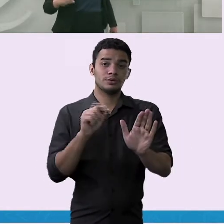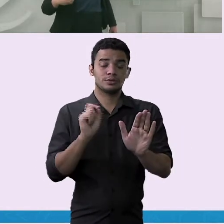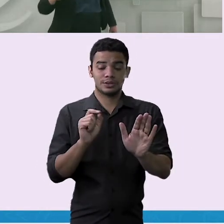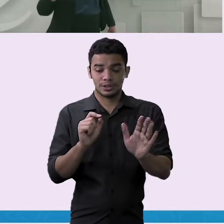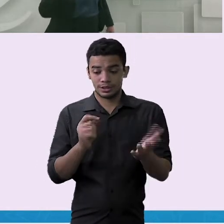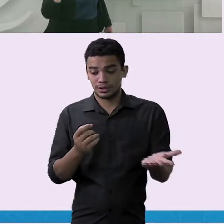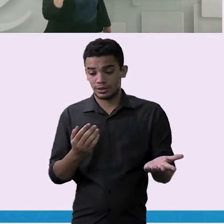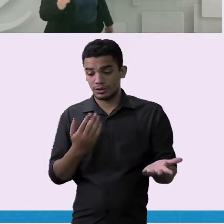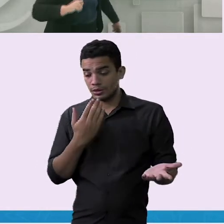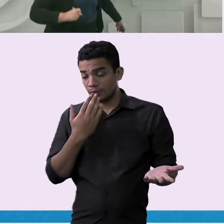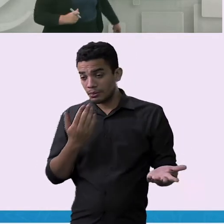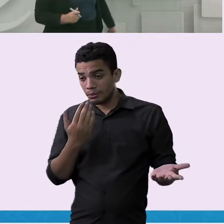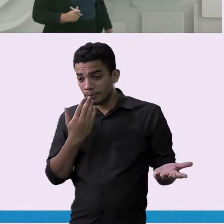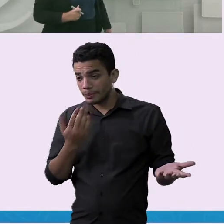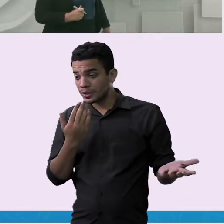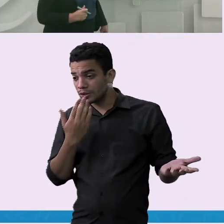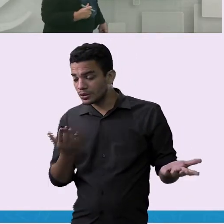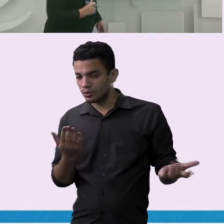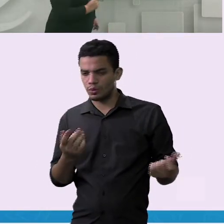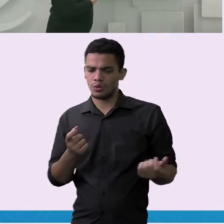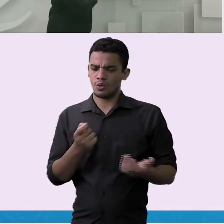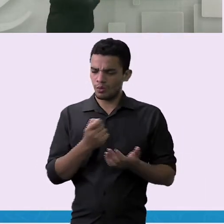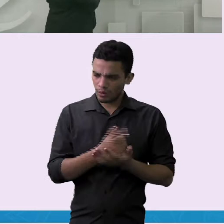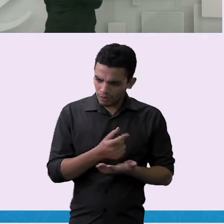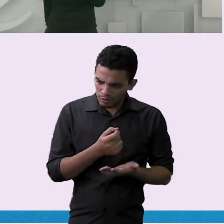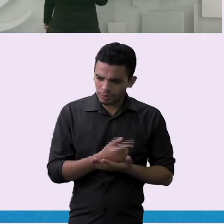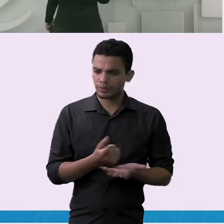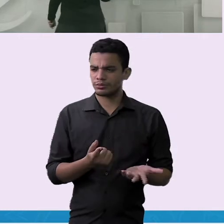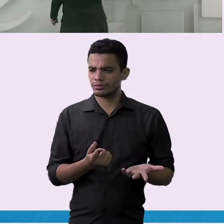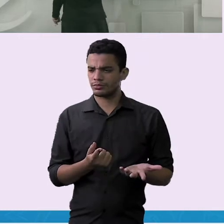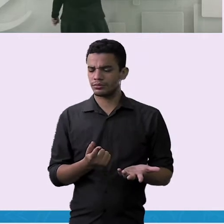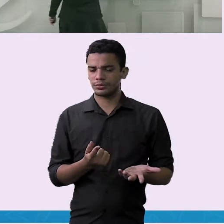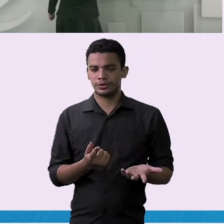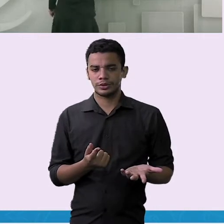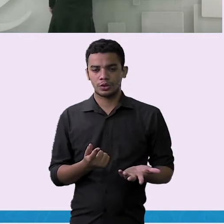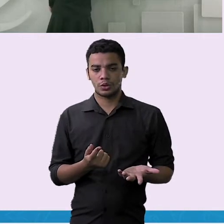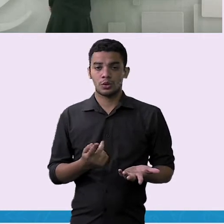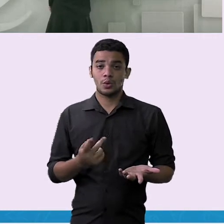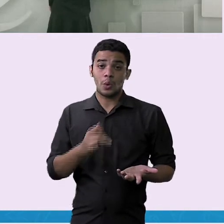pedido. Cumpre batom. Olha o segundo, ó.